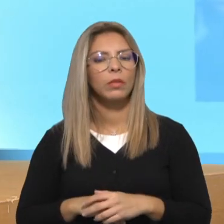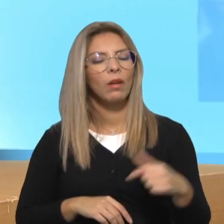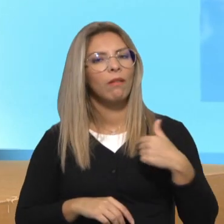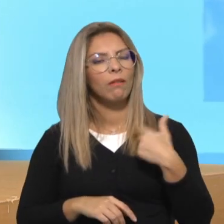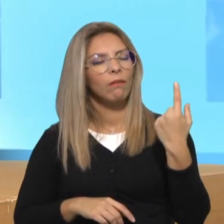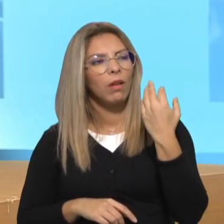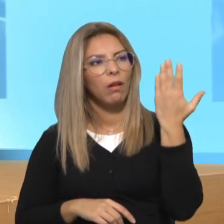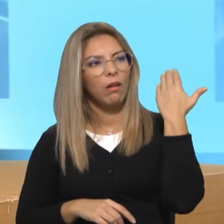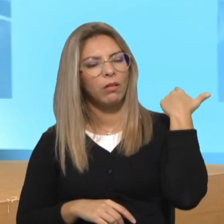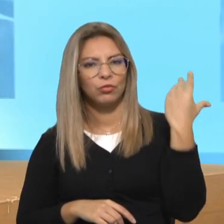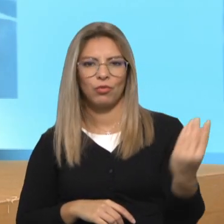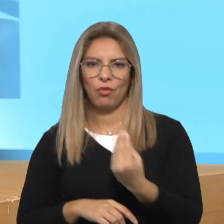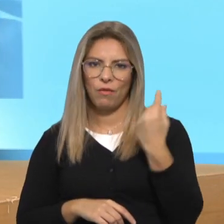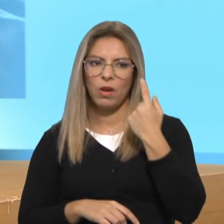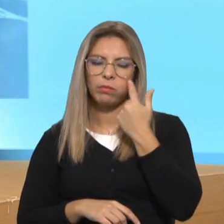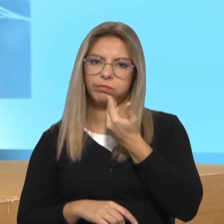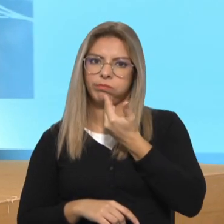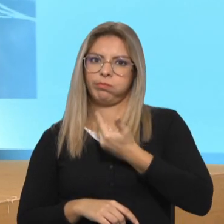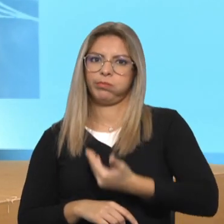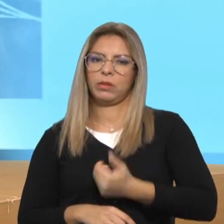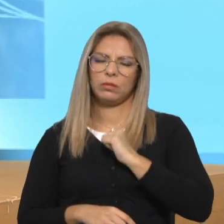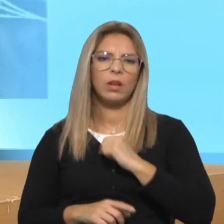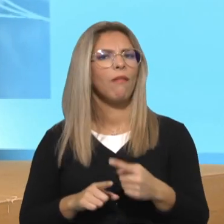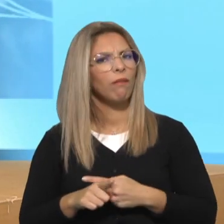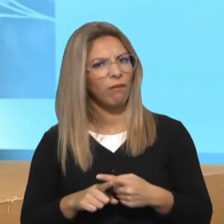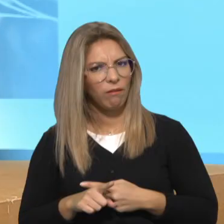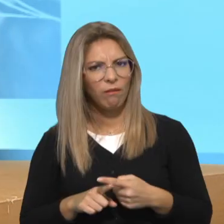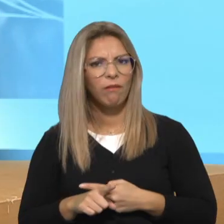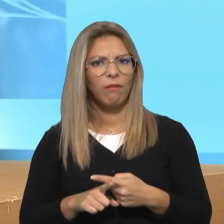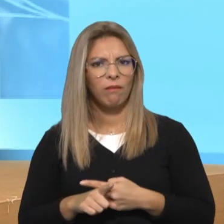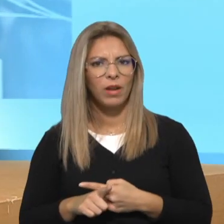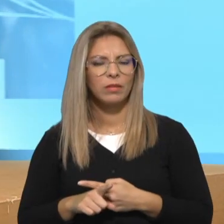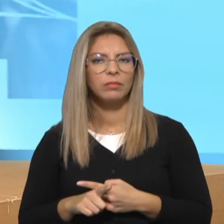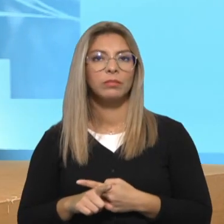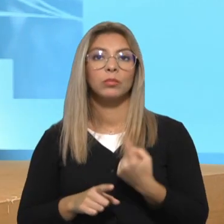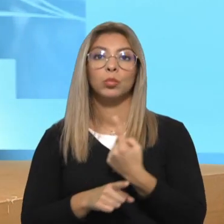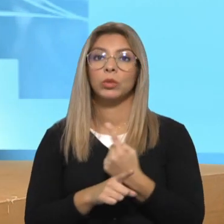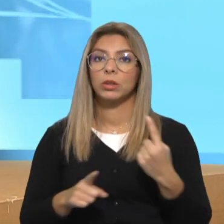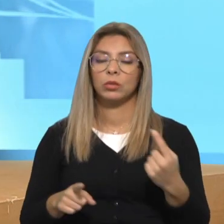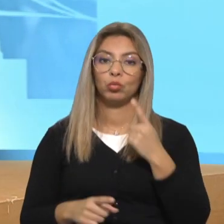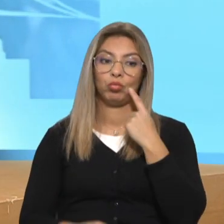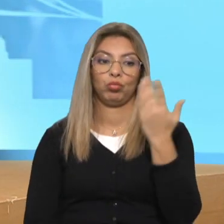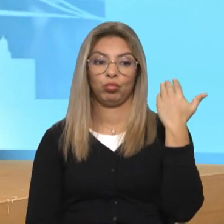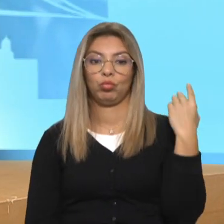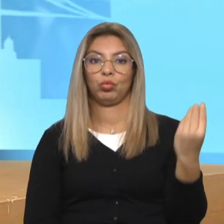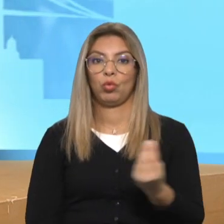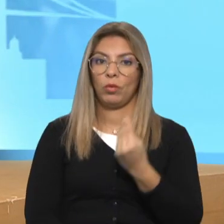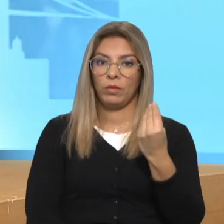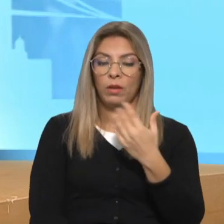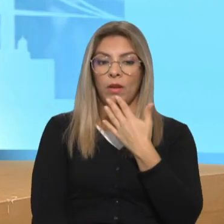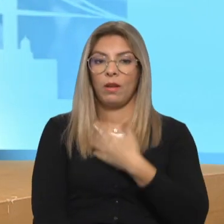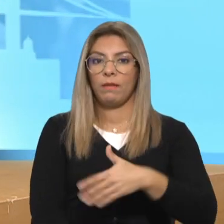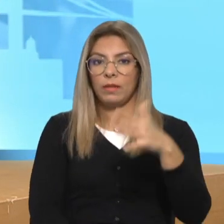desde a juventude. Quer dizer, é muito interessante porque eu, com um jovem, com 15, 20